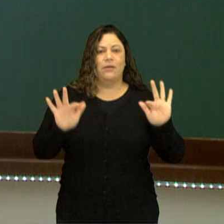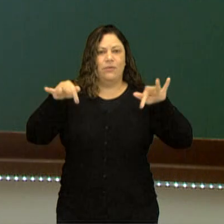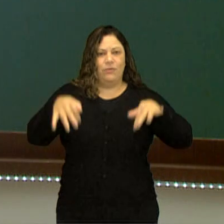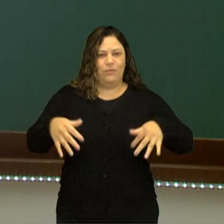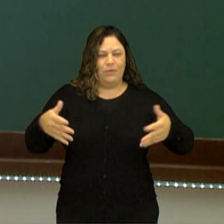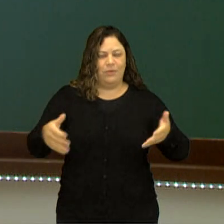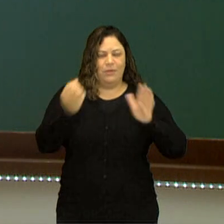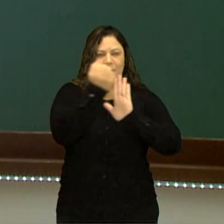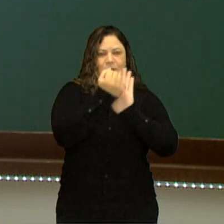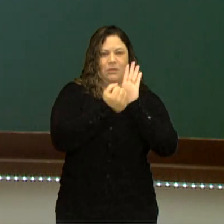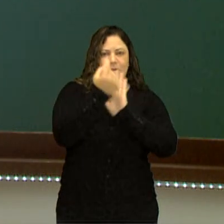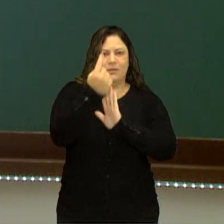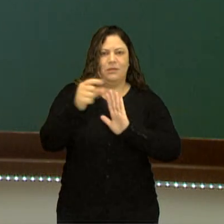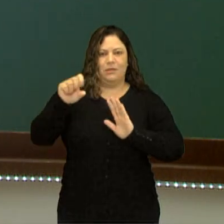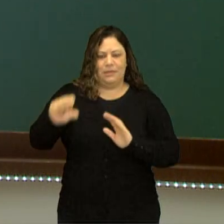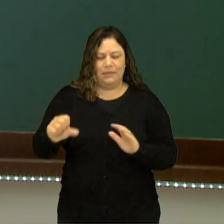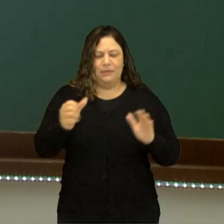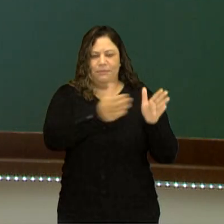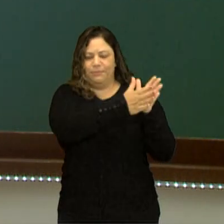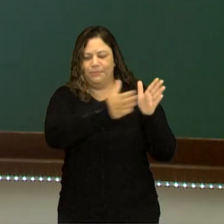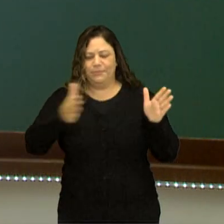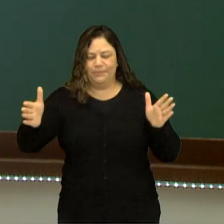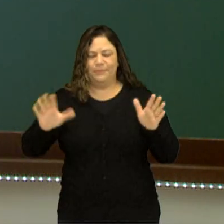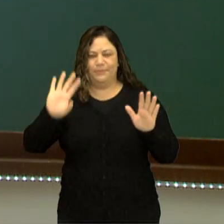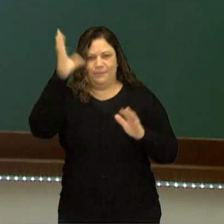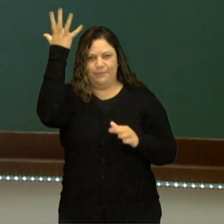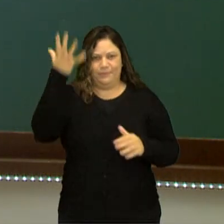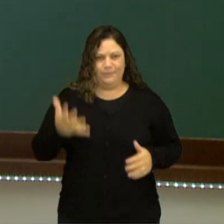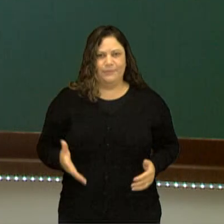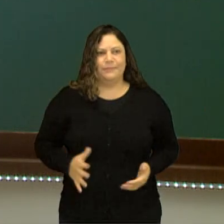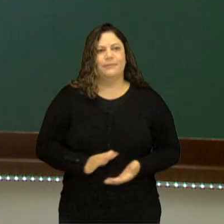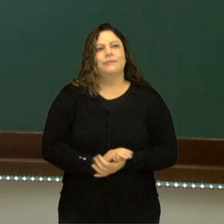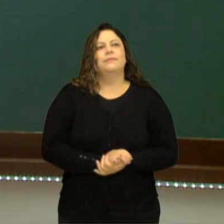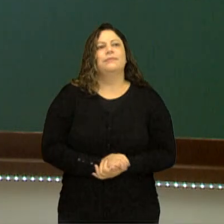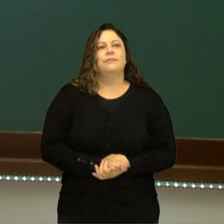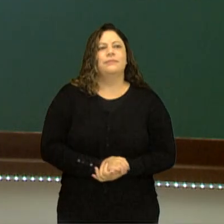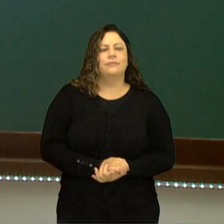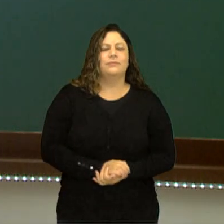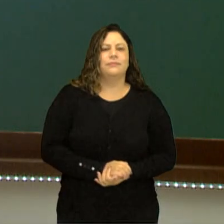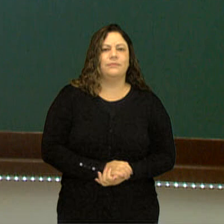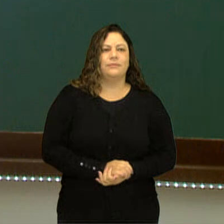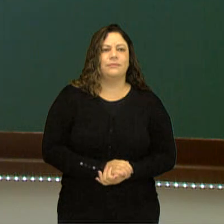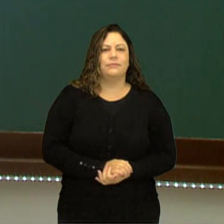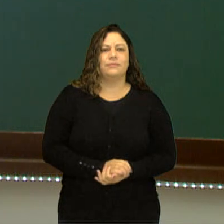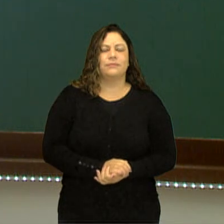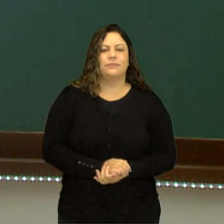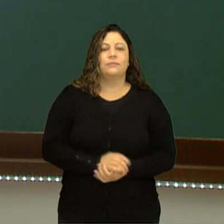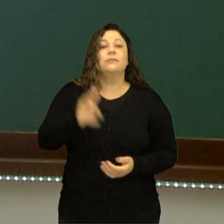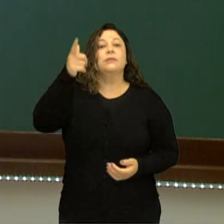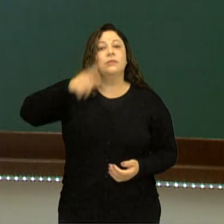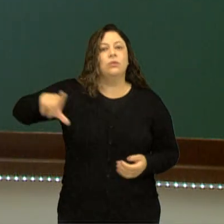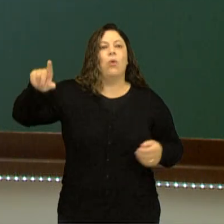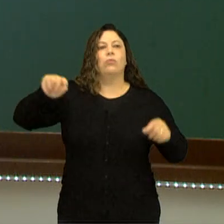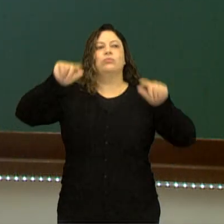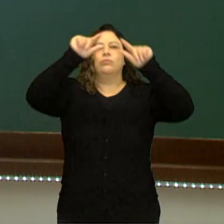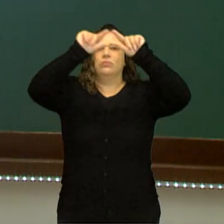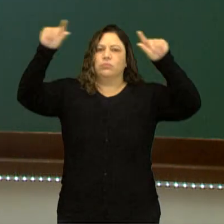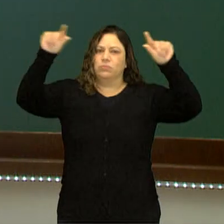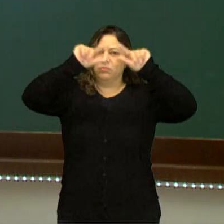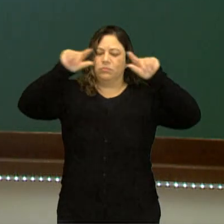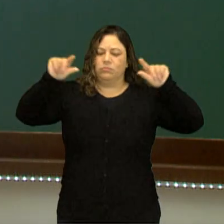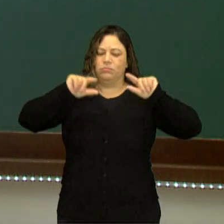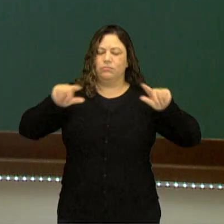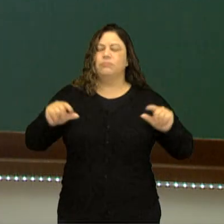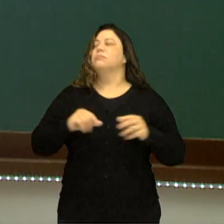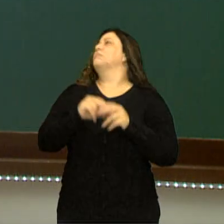século XIX, é onde se passam esses acontecimentos. Nós temos aqui outros marcadores textuais.